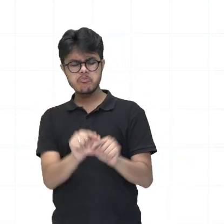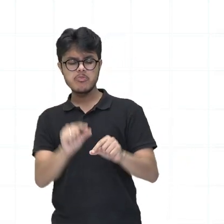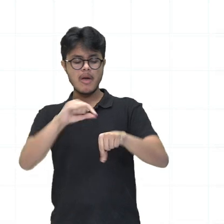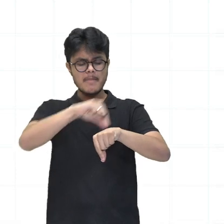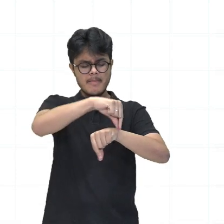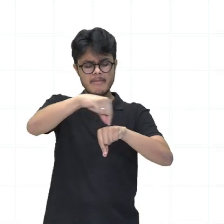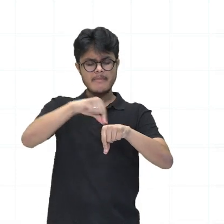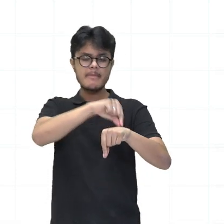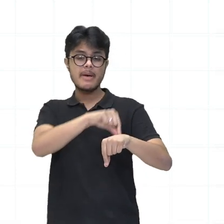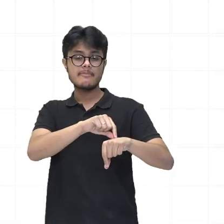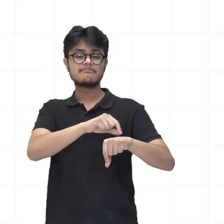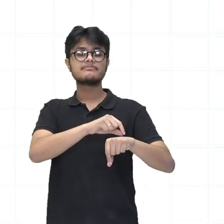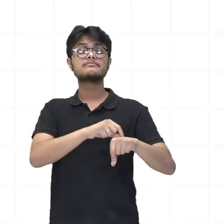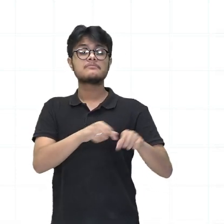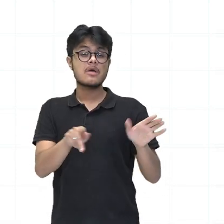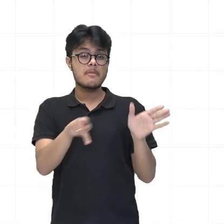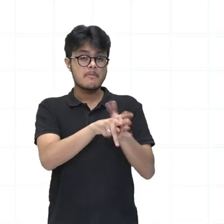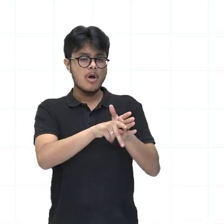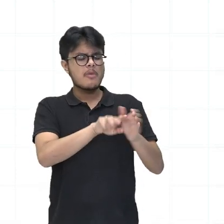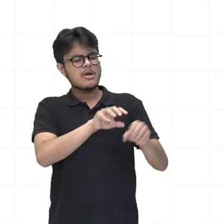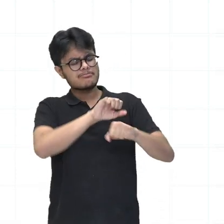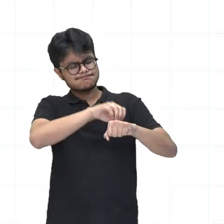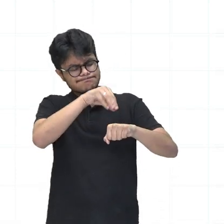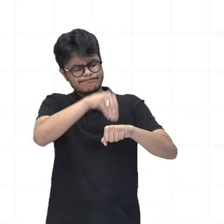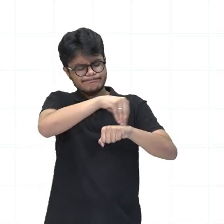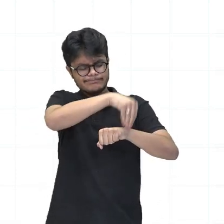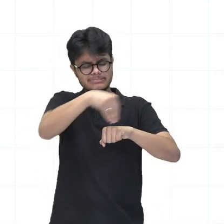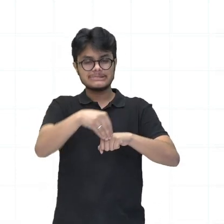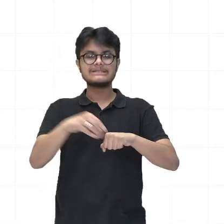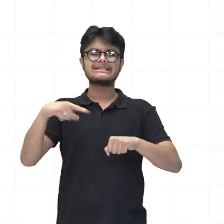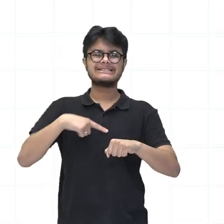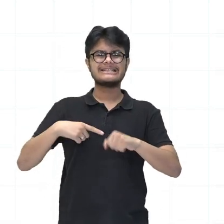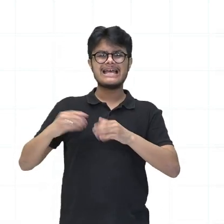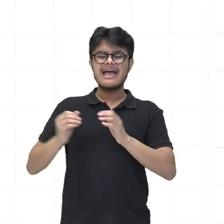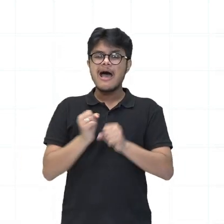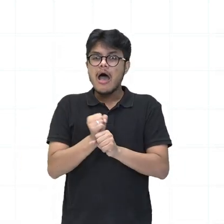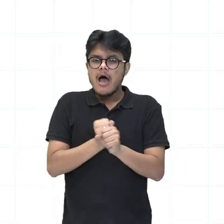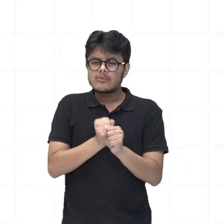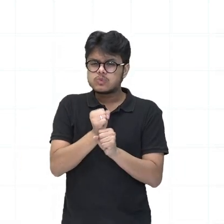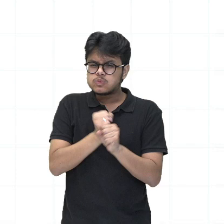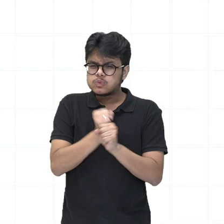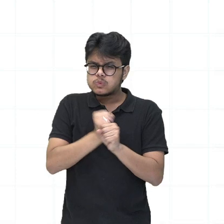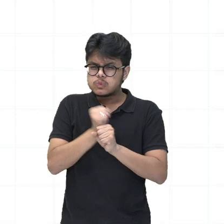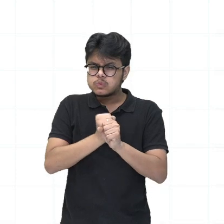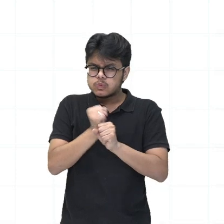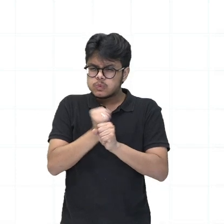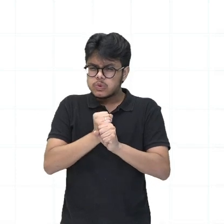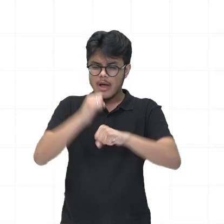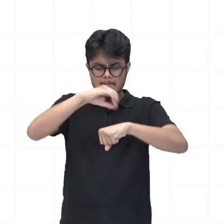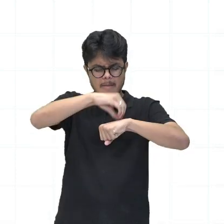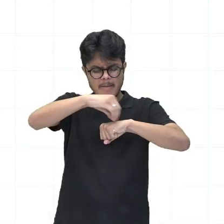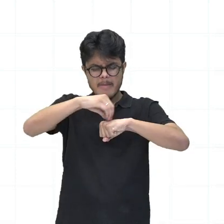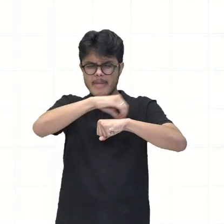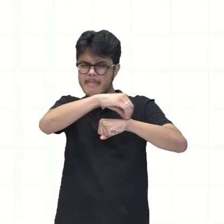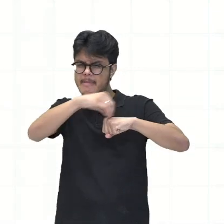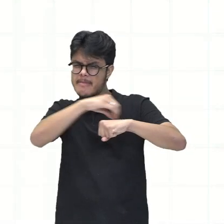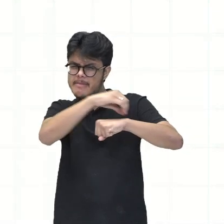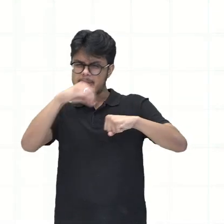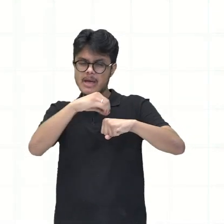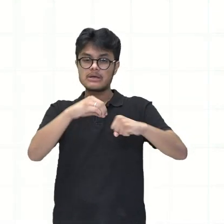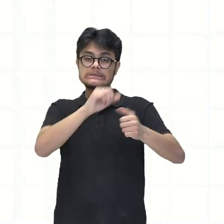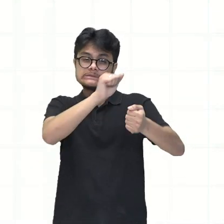condições específicas ao longo de milhões de anos, certo? E essas